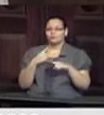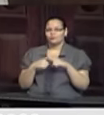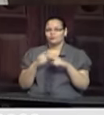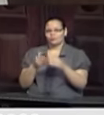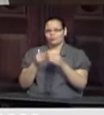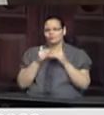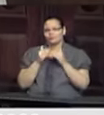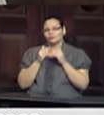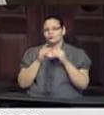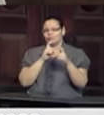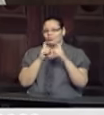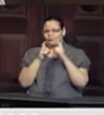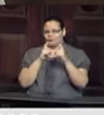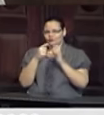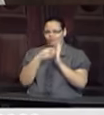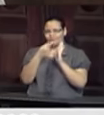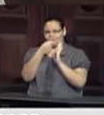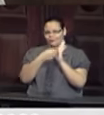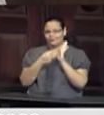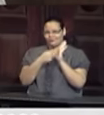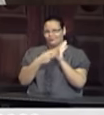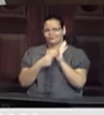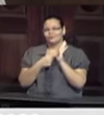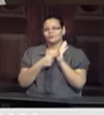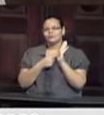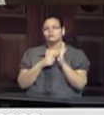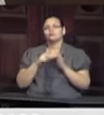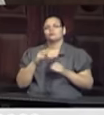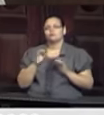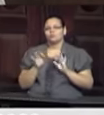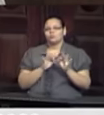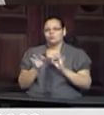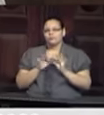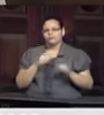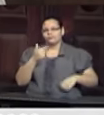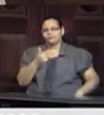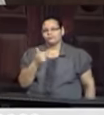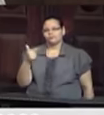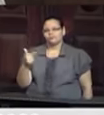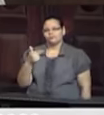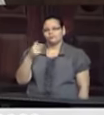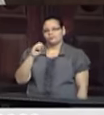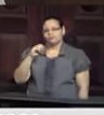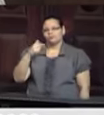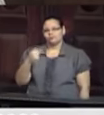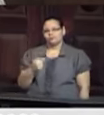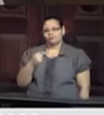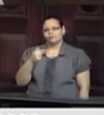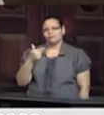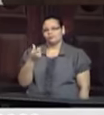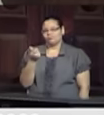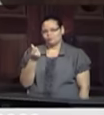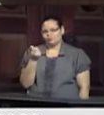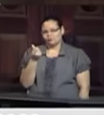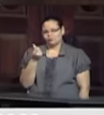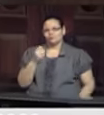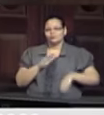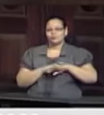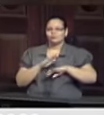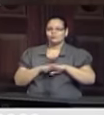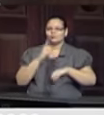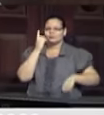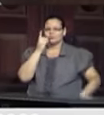pedir para discutir a matéria? O projeto de lei 2307 de 16, de autoria do deputado